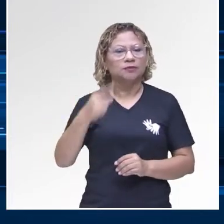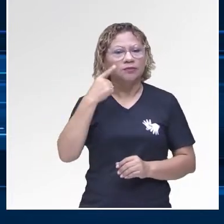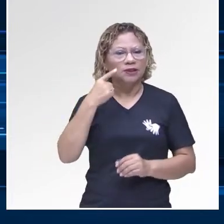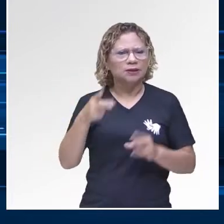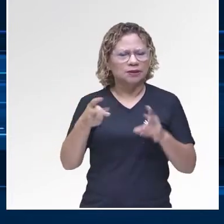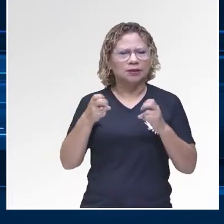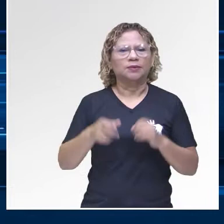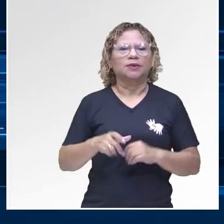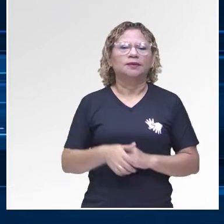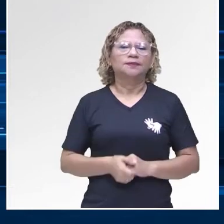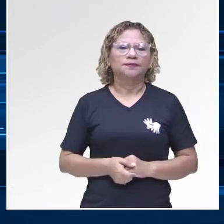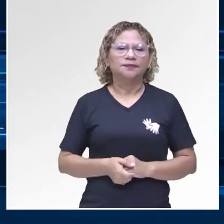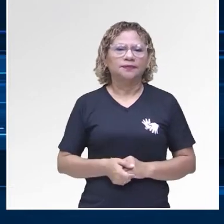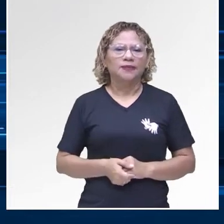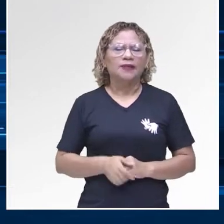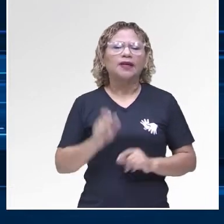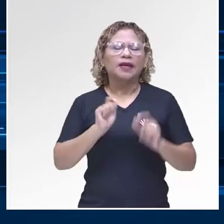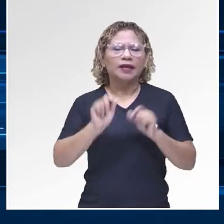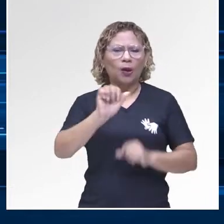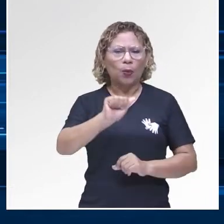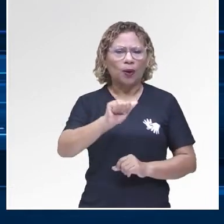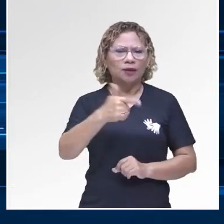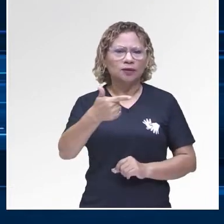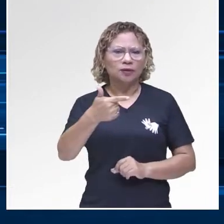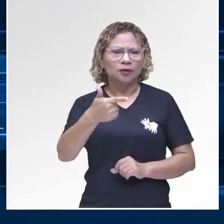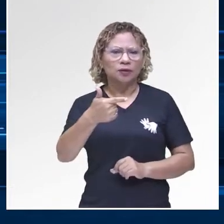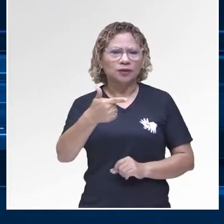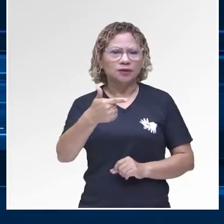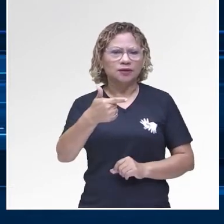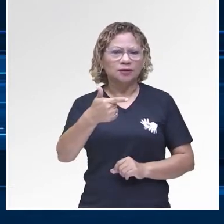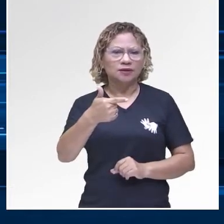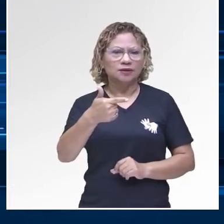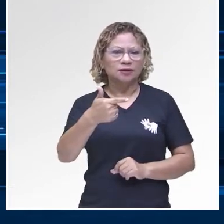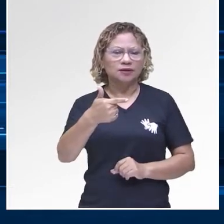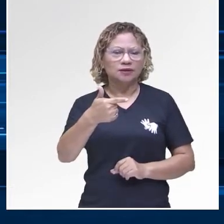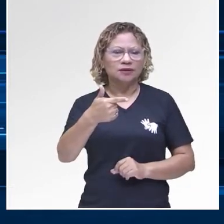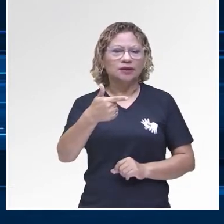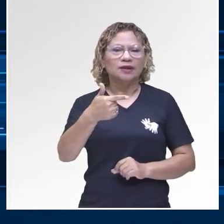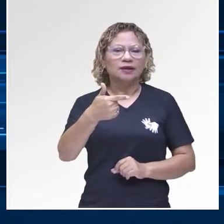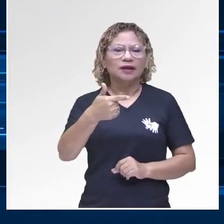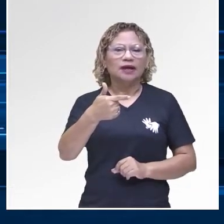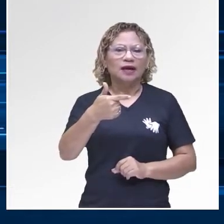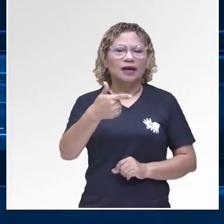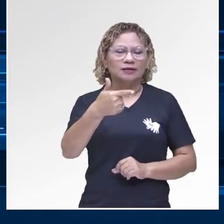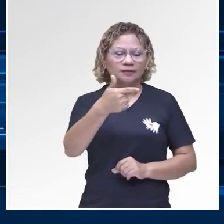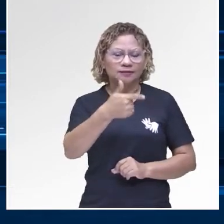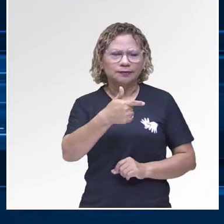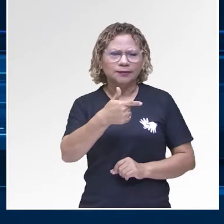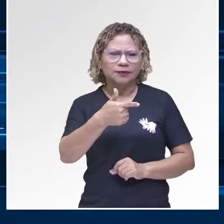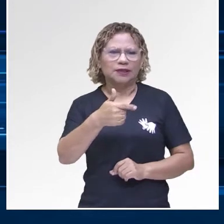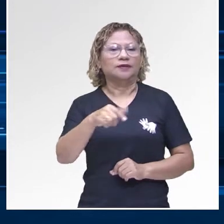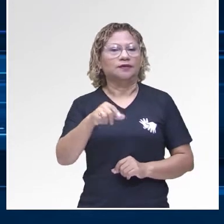5 menos o A1. Quem é o A1? É 2. 5 menos 2,